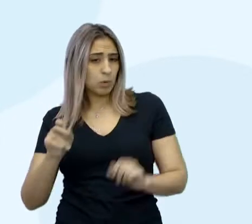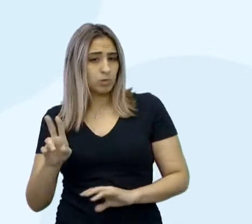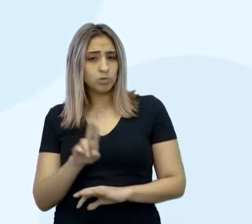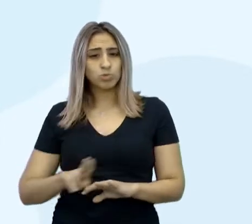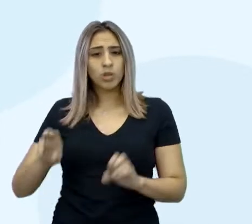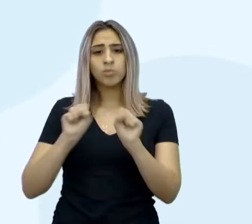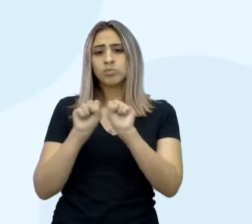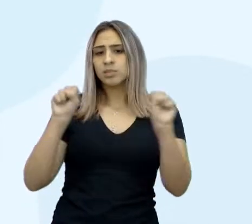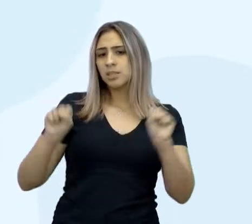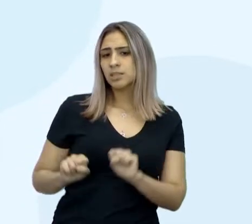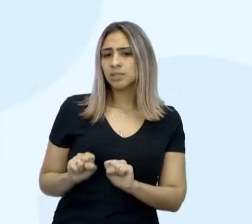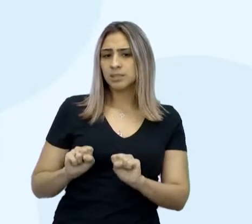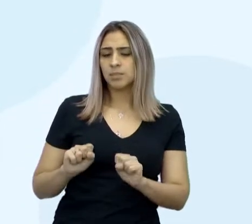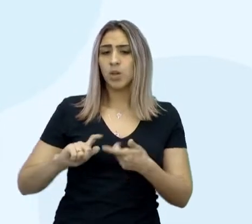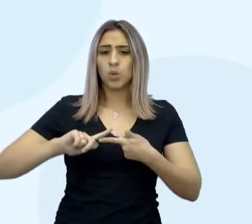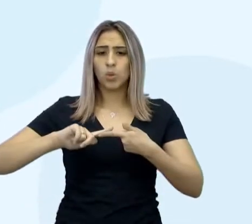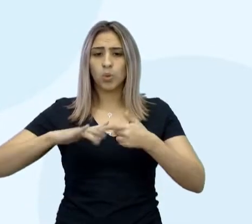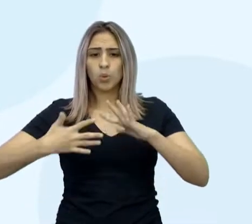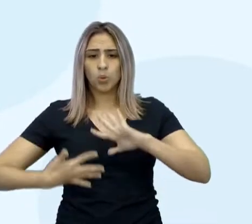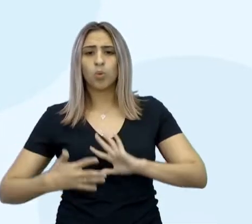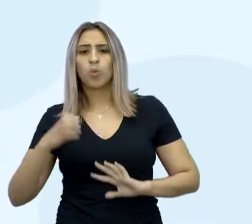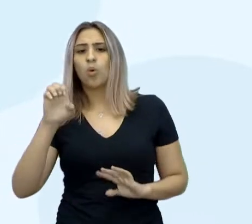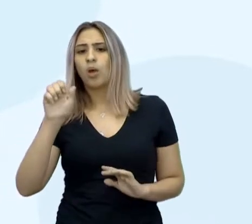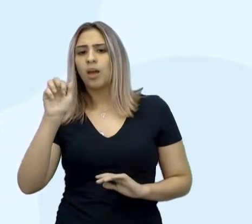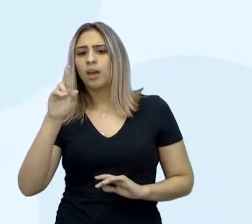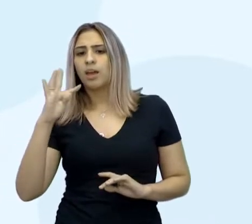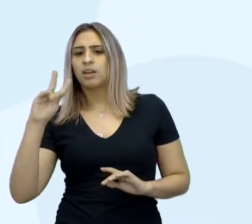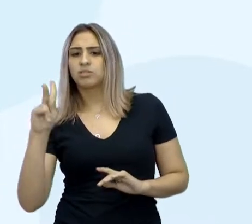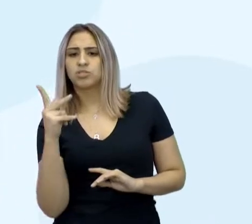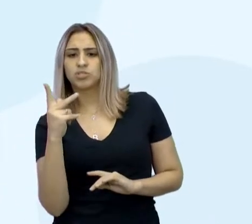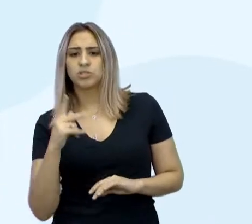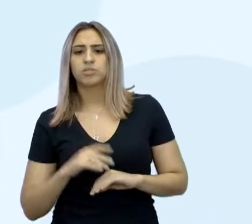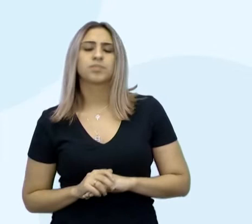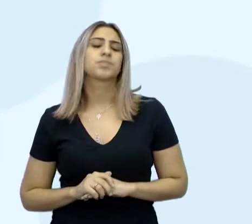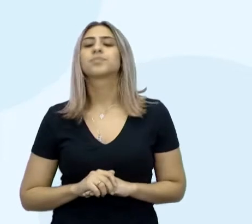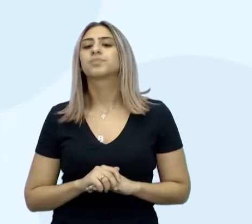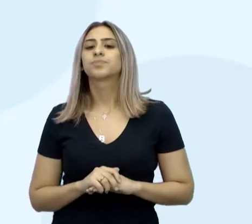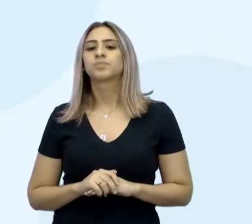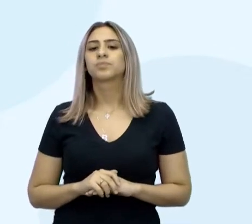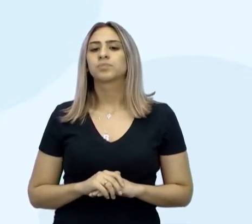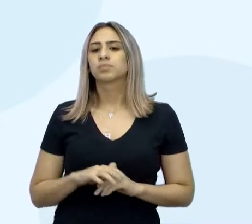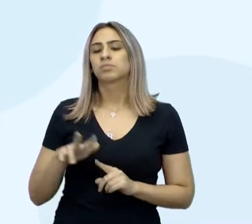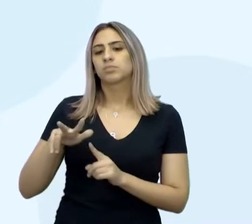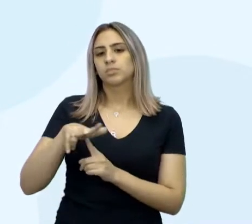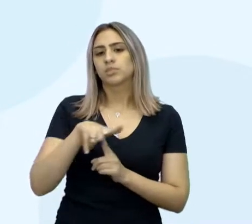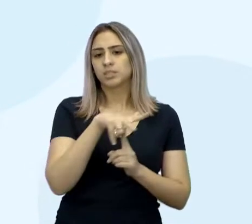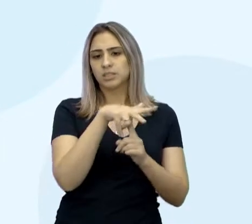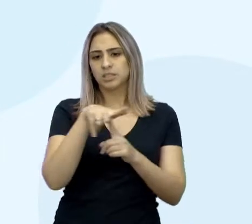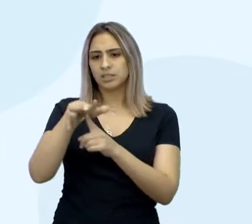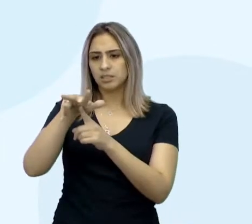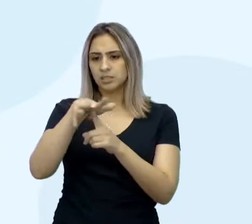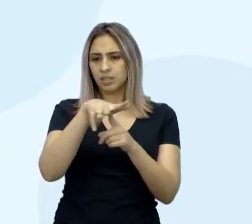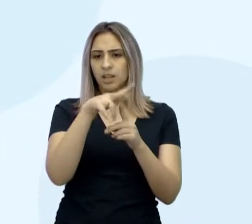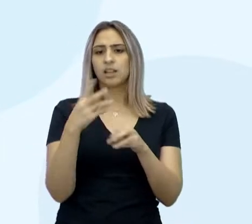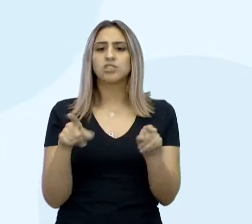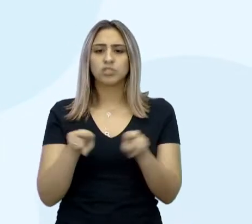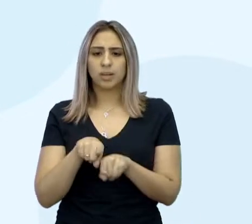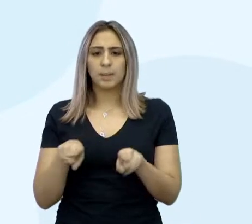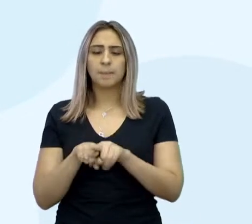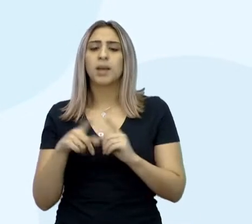usar aplicativos de mapeamento de satélite, os sites, como o Google Earth,